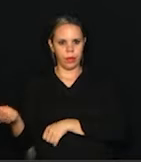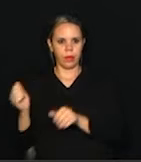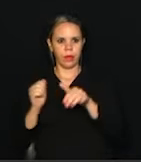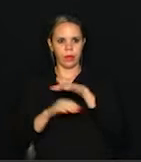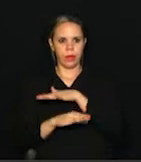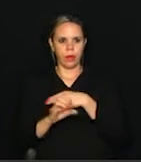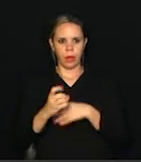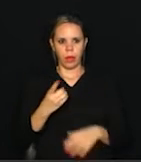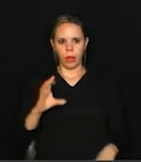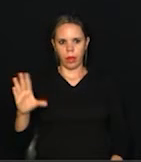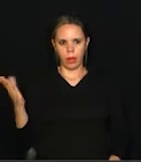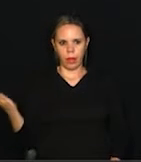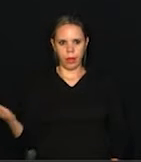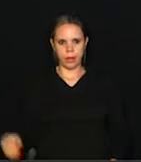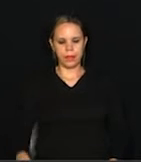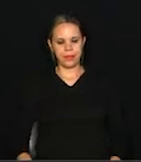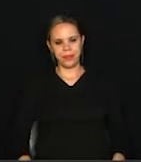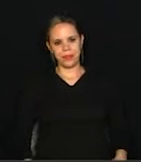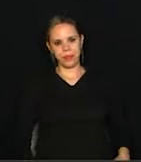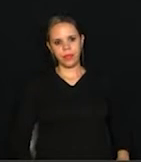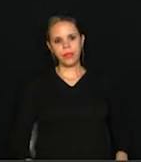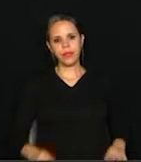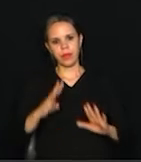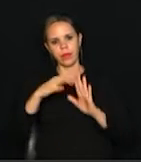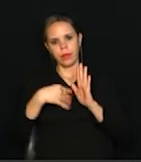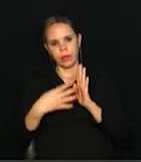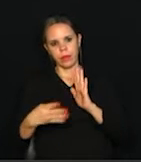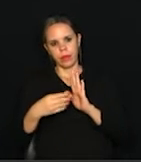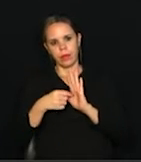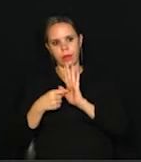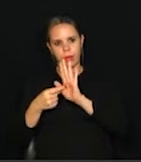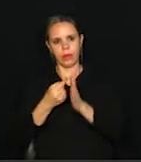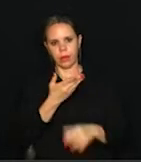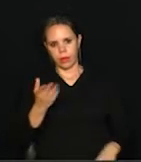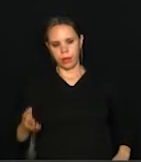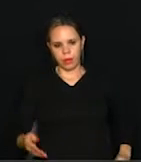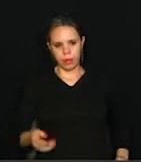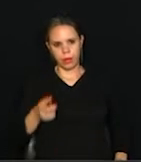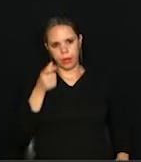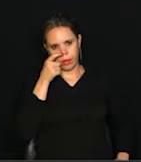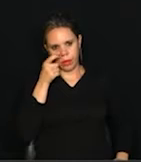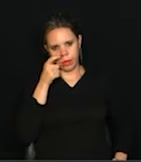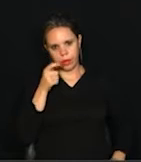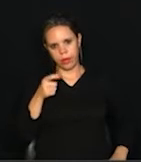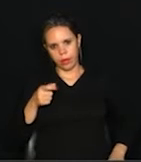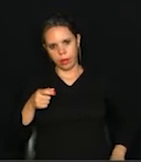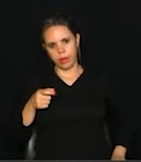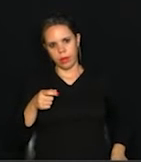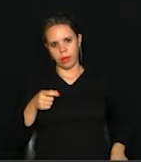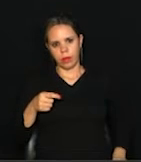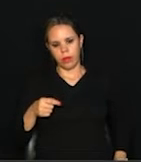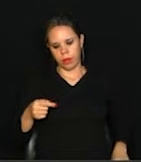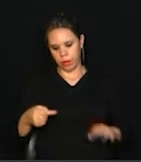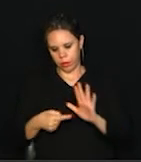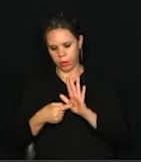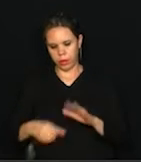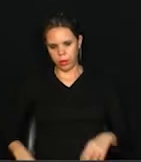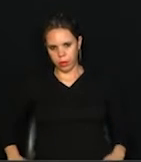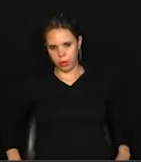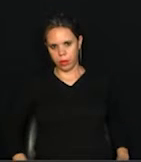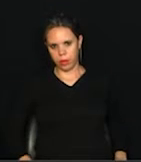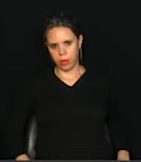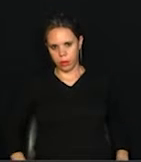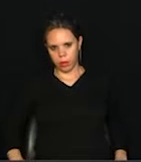caixa da Indec. Então, essa planilha que eu estou projetando para os senhores é que mostra, então, os grandes números. Então, vamos ver a